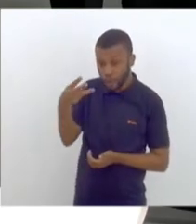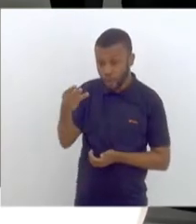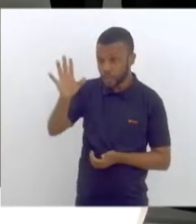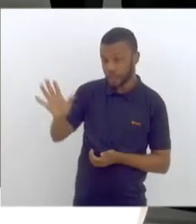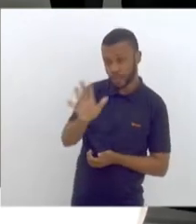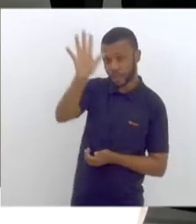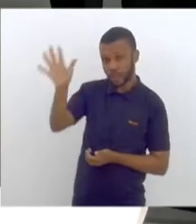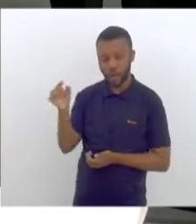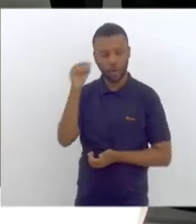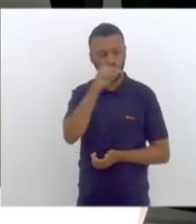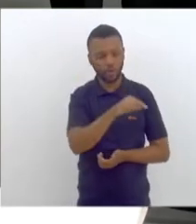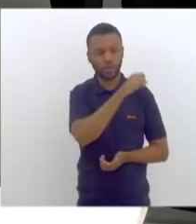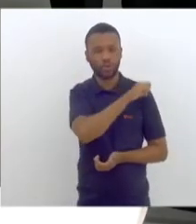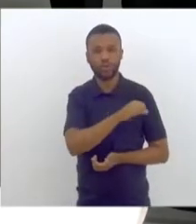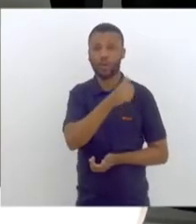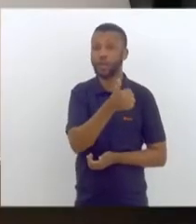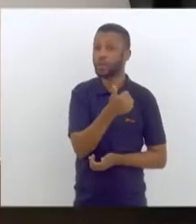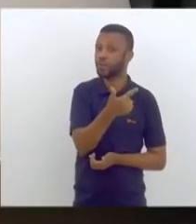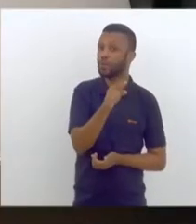do Rio de Janeiro 12.6